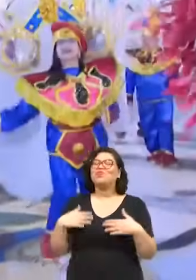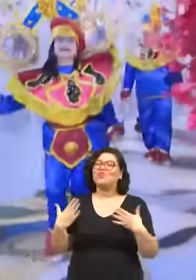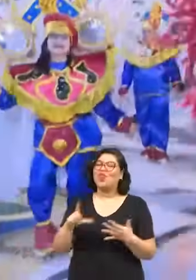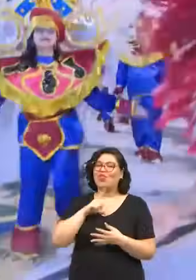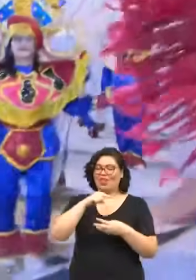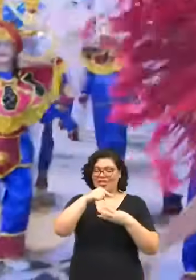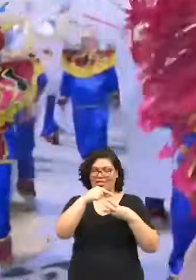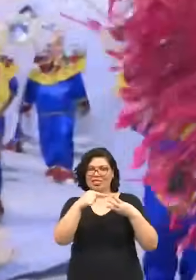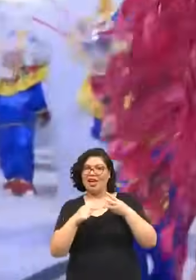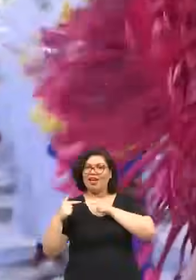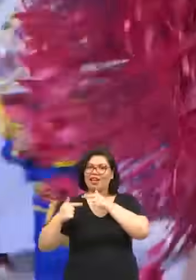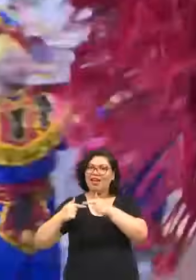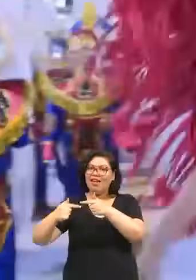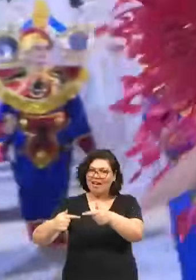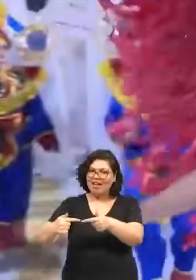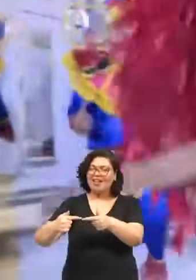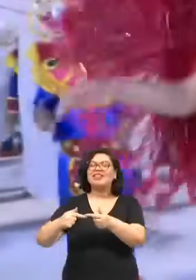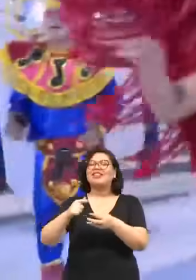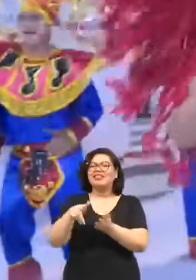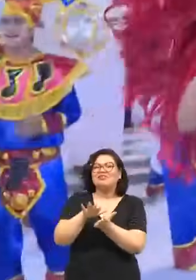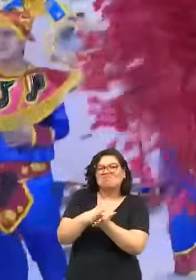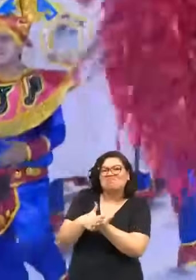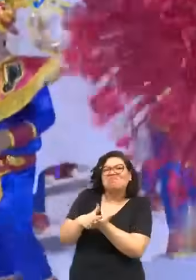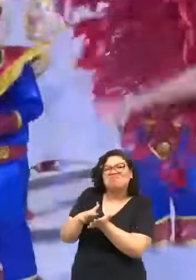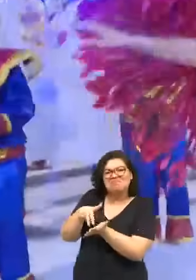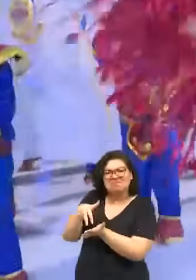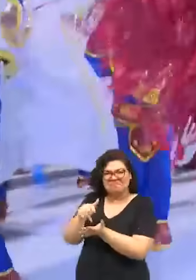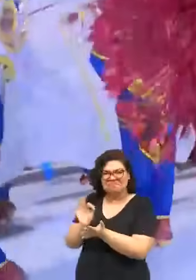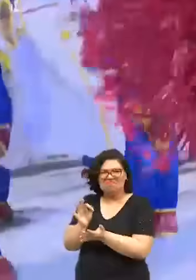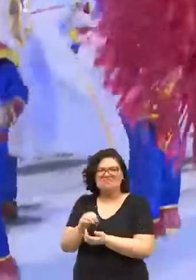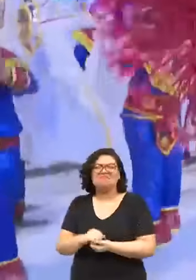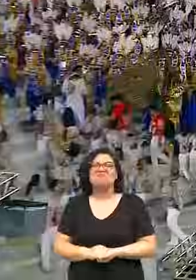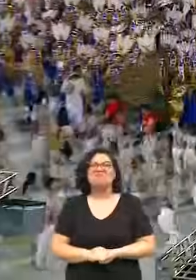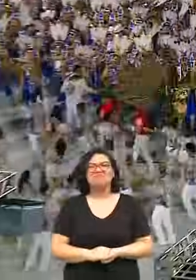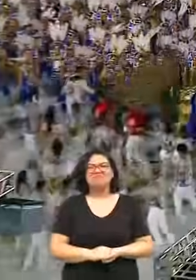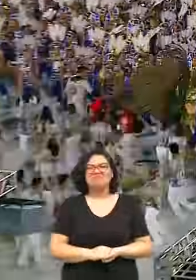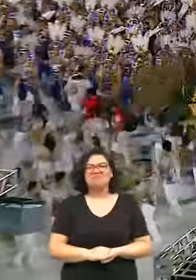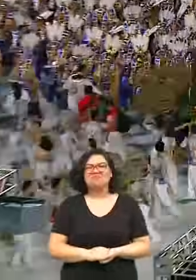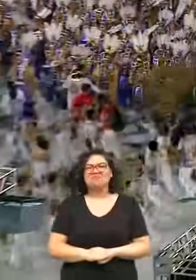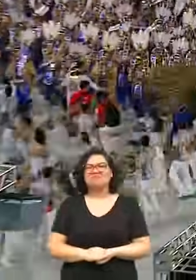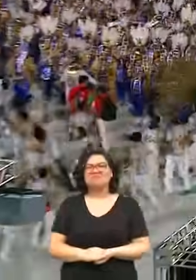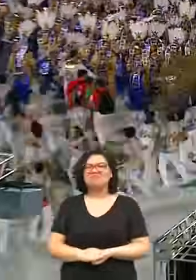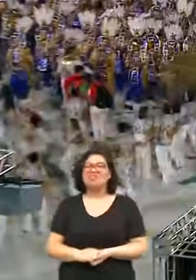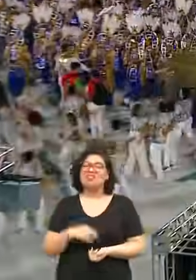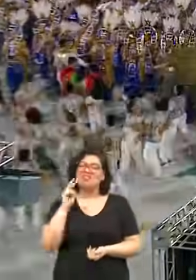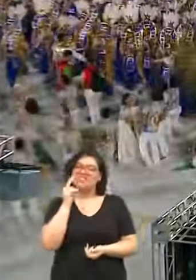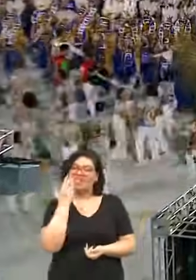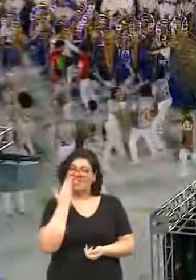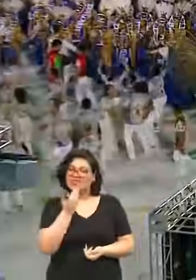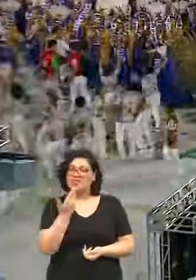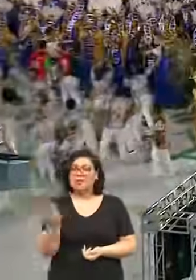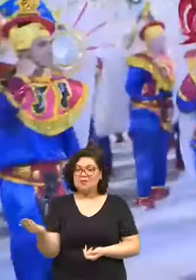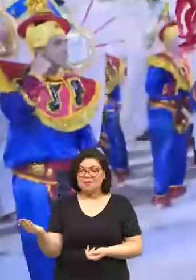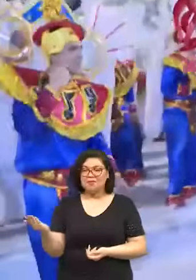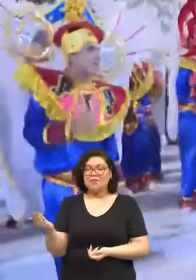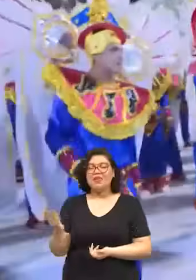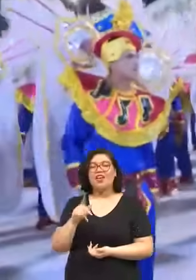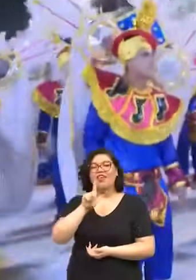três gerações de muito samba no pé, né? E aí mais um destaque de chão, Letícia Silva.